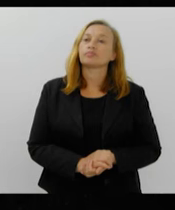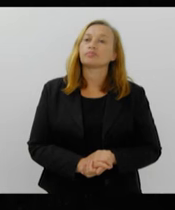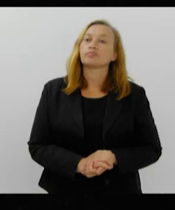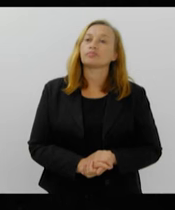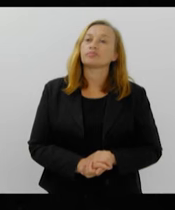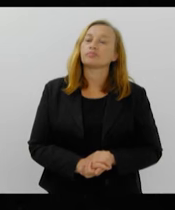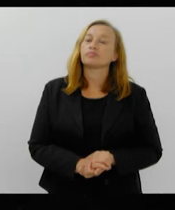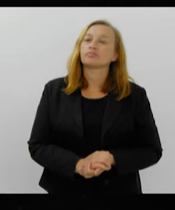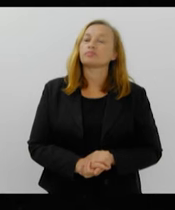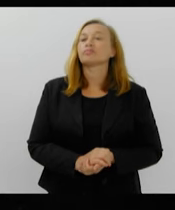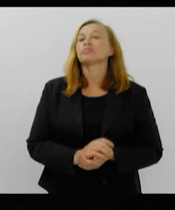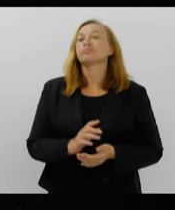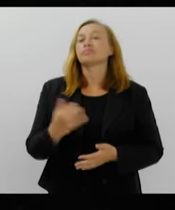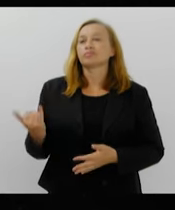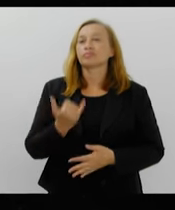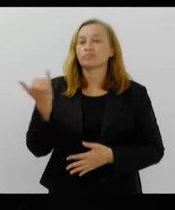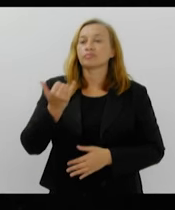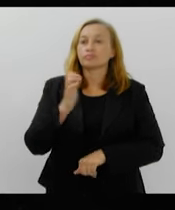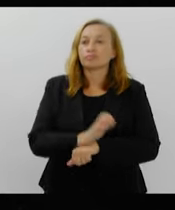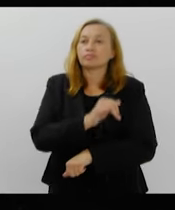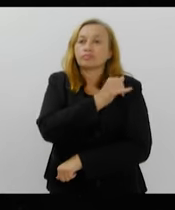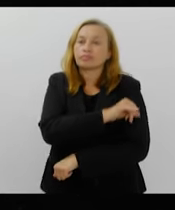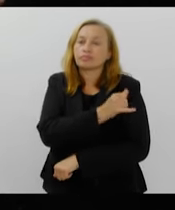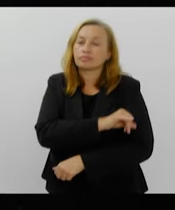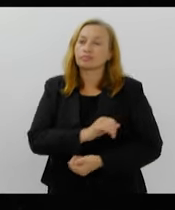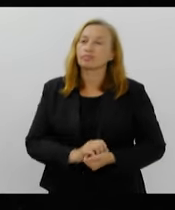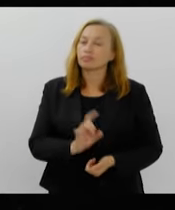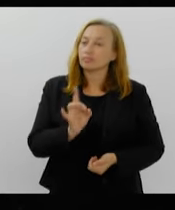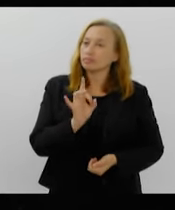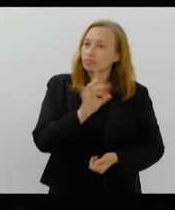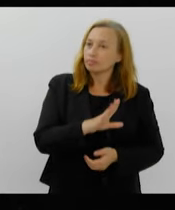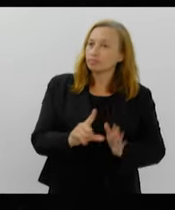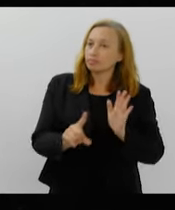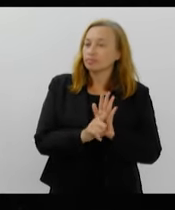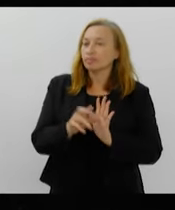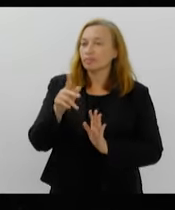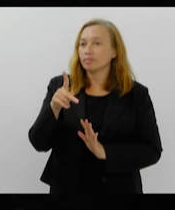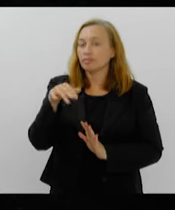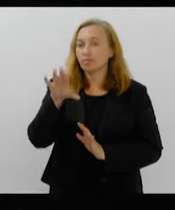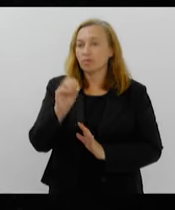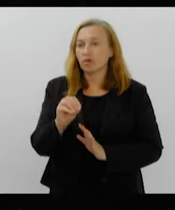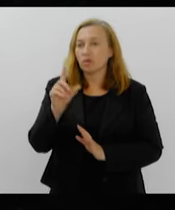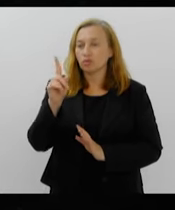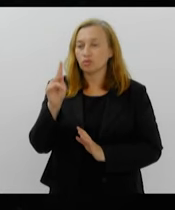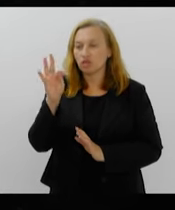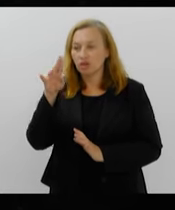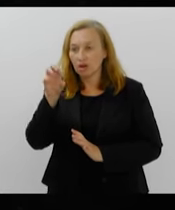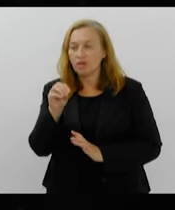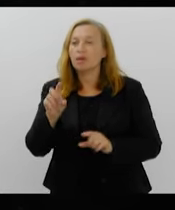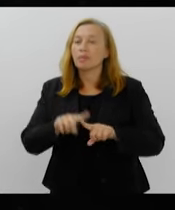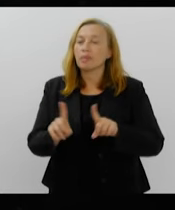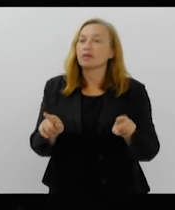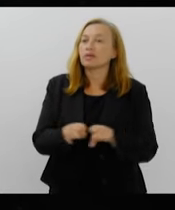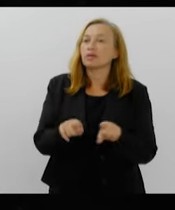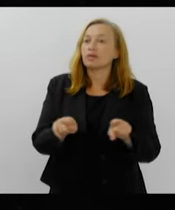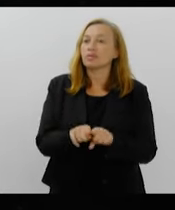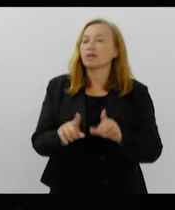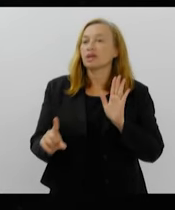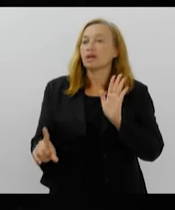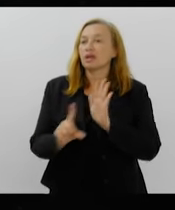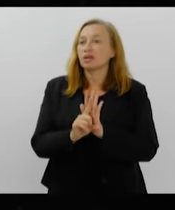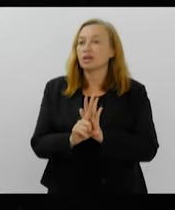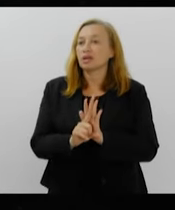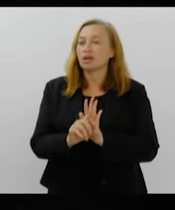importante para o povo do Estado do Rio de Janeiro não só através da lei Paulo Gustavo mas também através da Lei